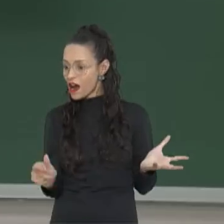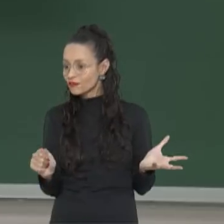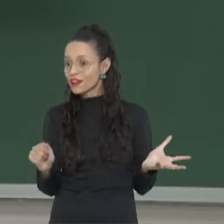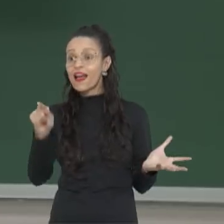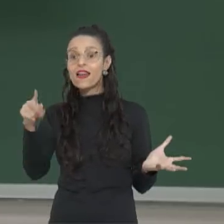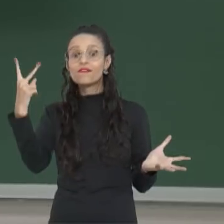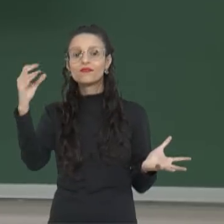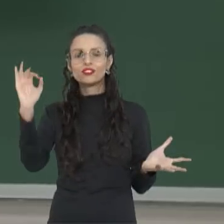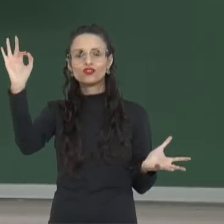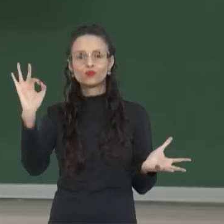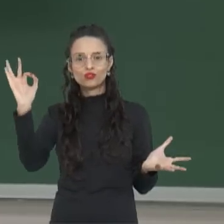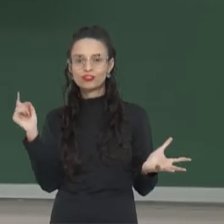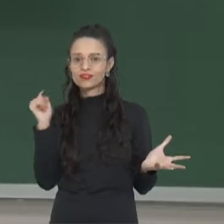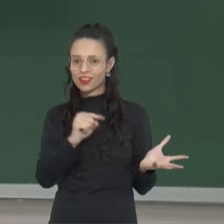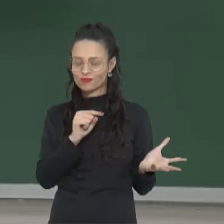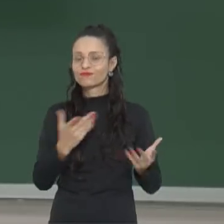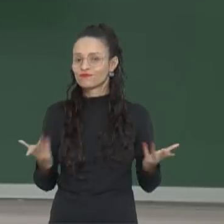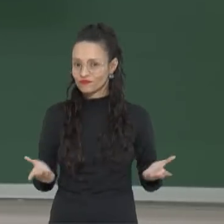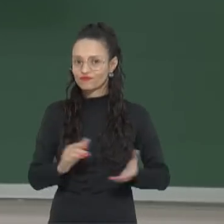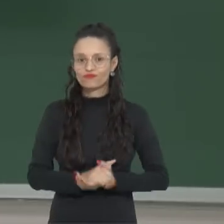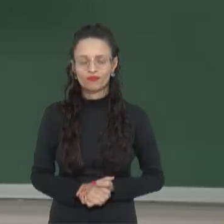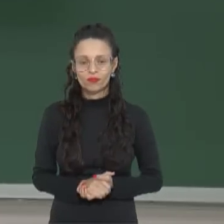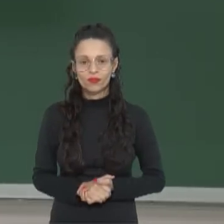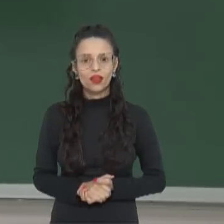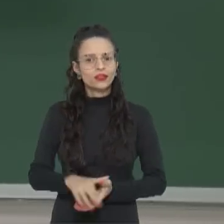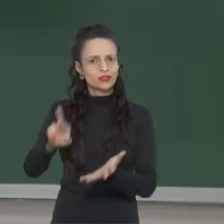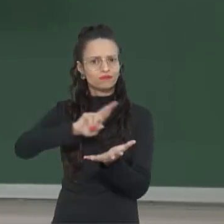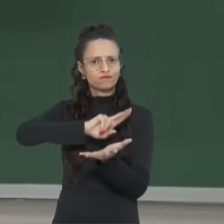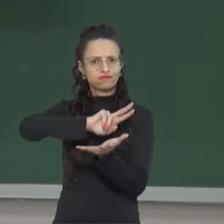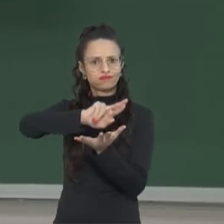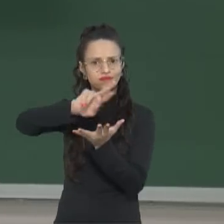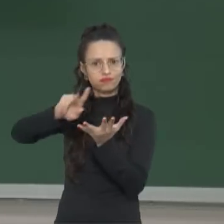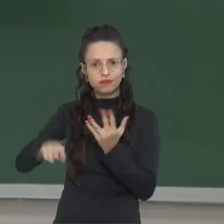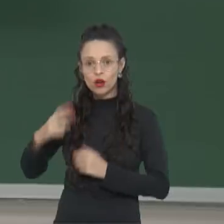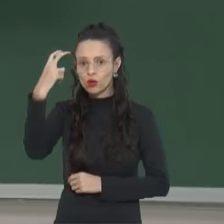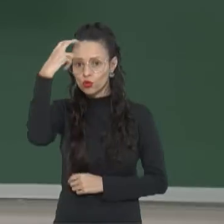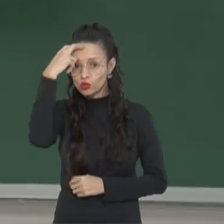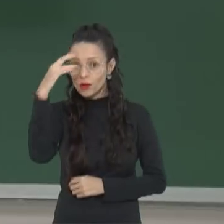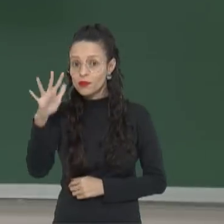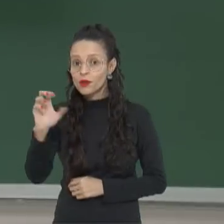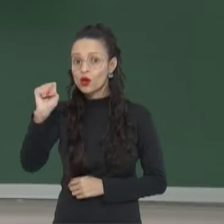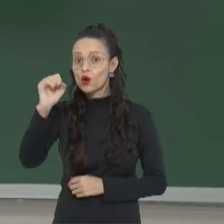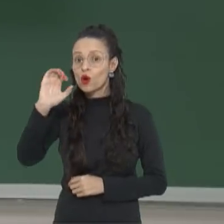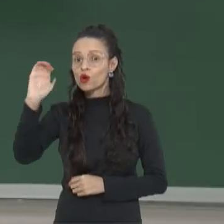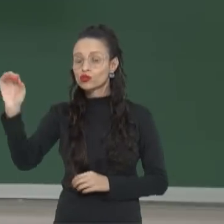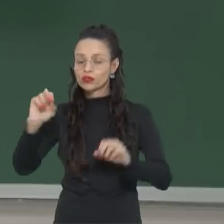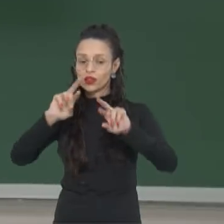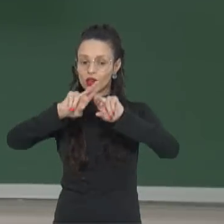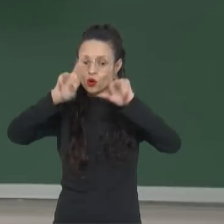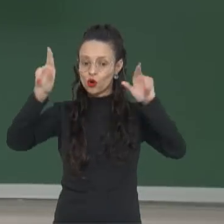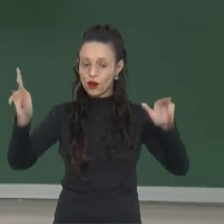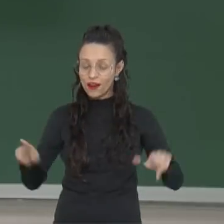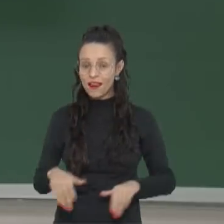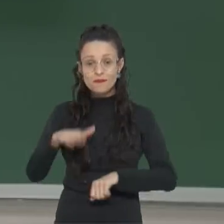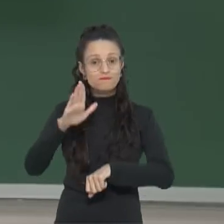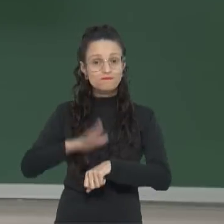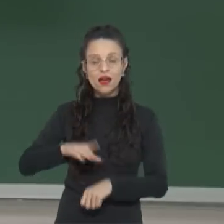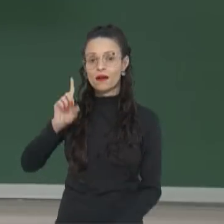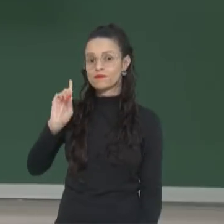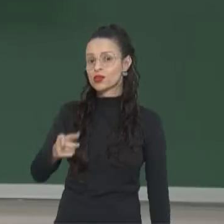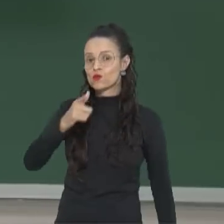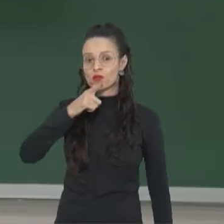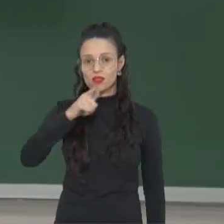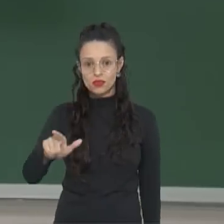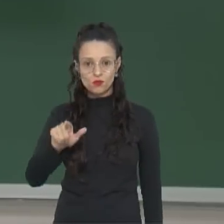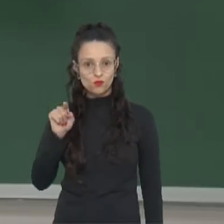É muito diversificada em termos culturais. São cerca de 800 etnias e mais de 1000 línguas faladas